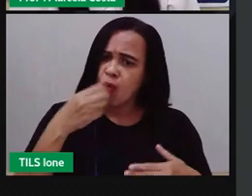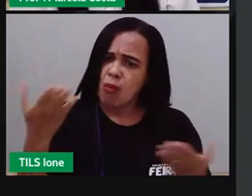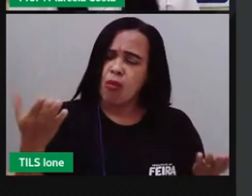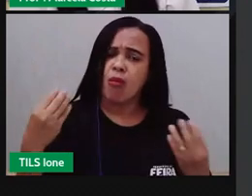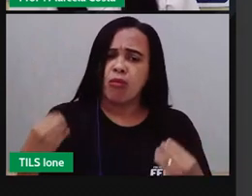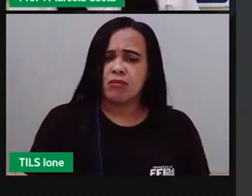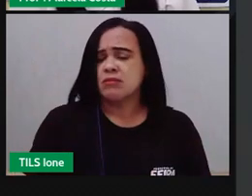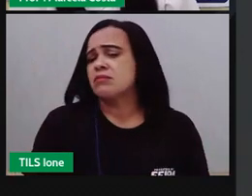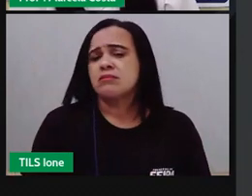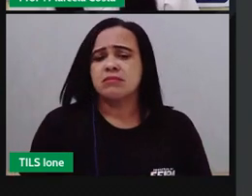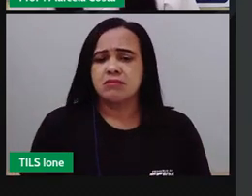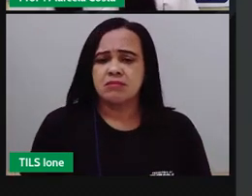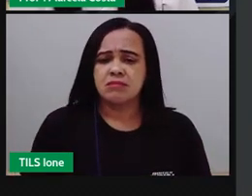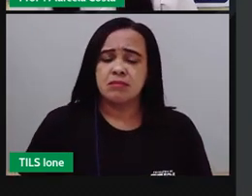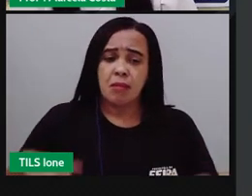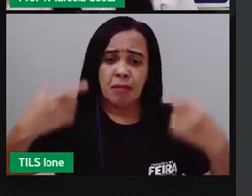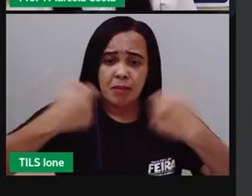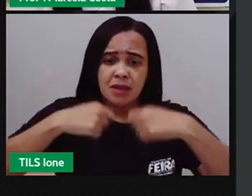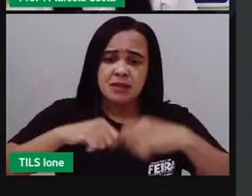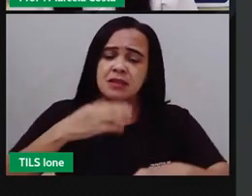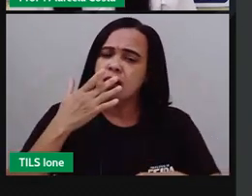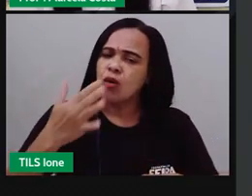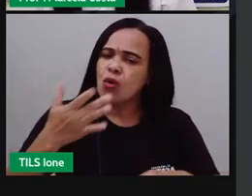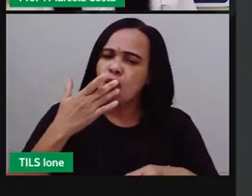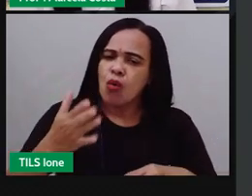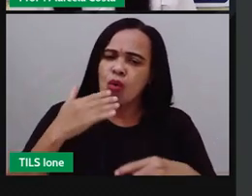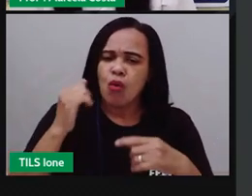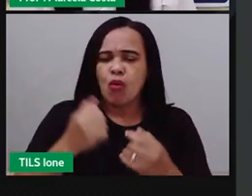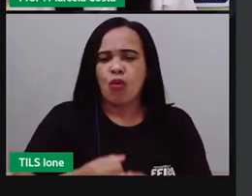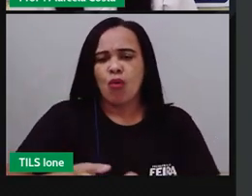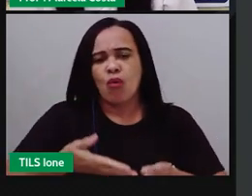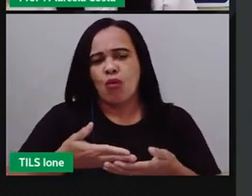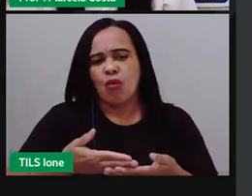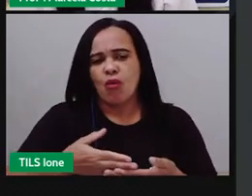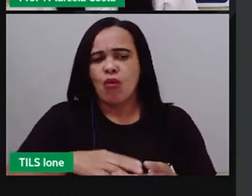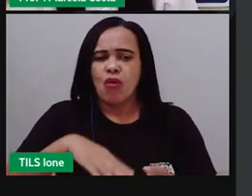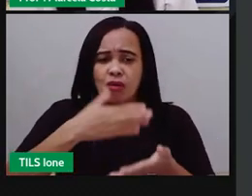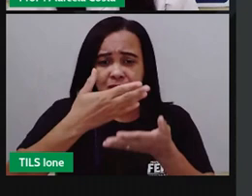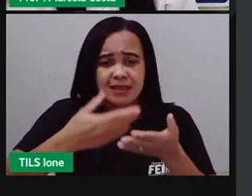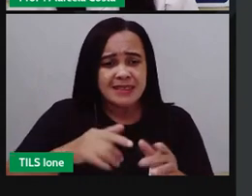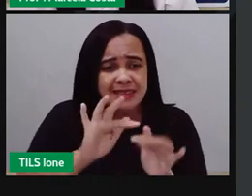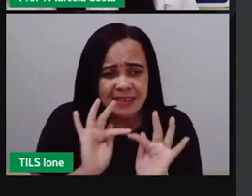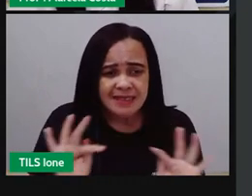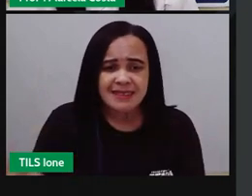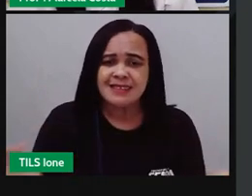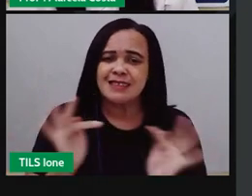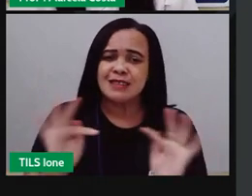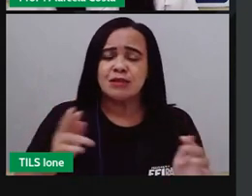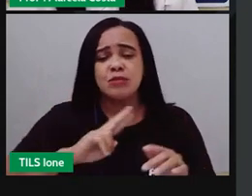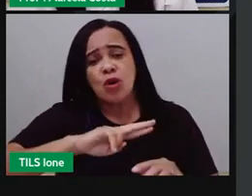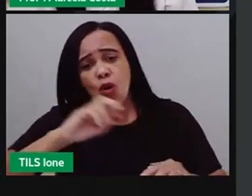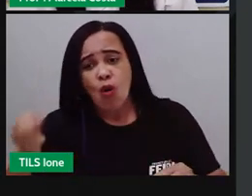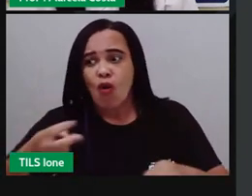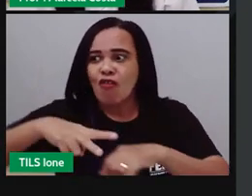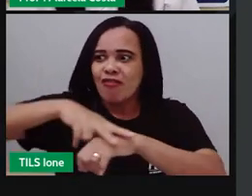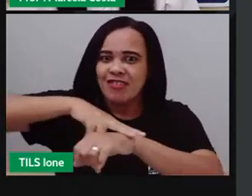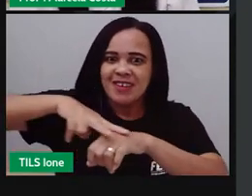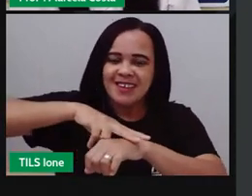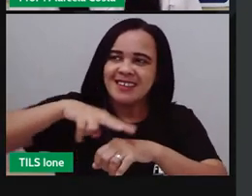Você devia arranjar uma cor mais natural. Veja o verde da folhagem. Veja o verde da capina.